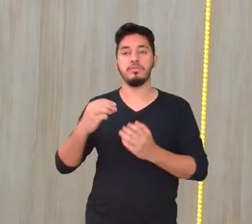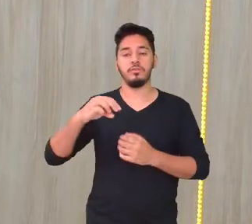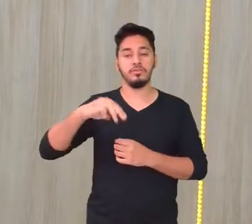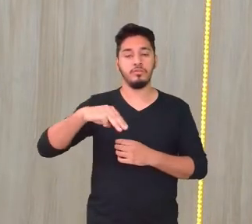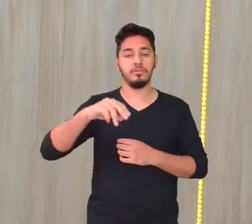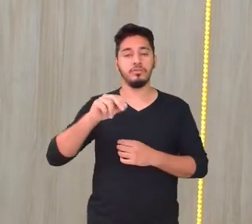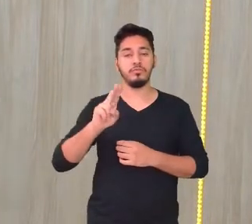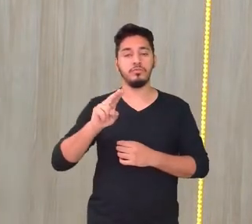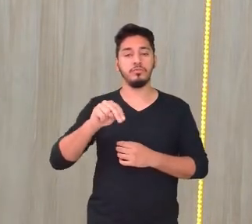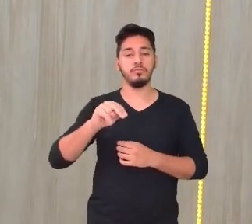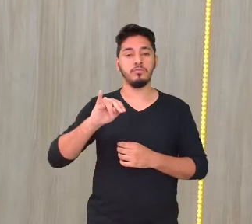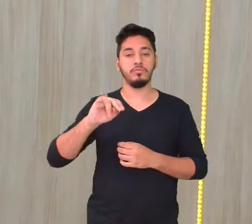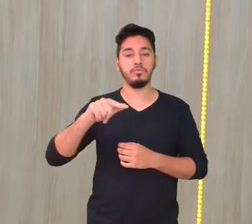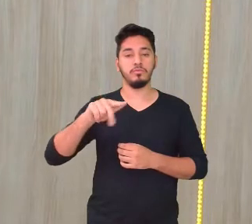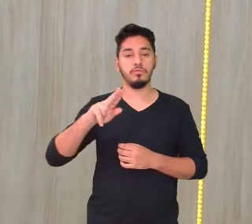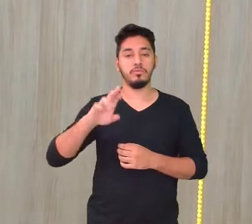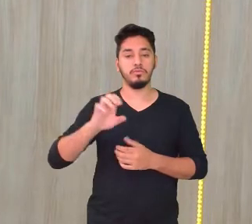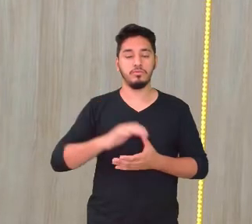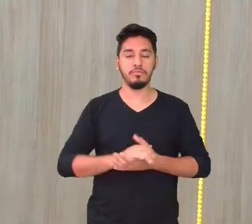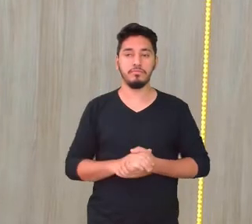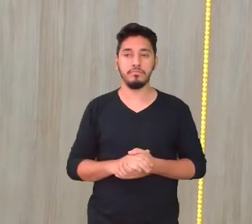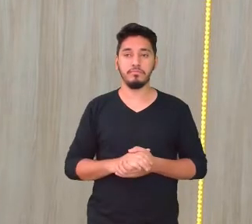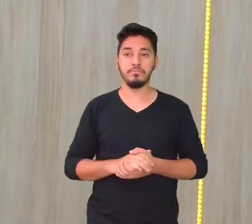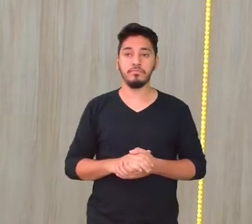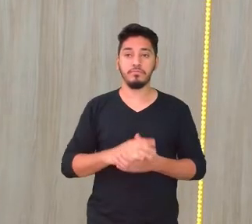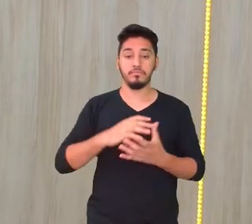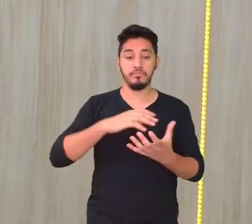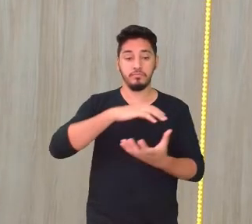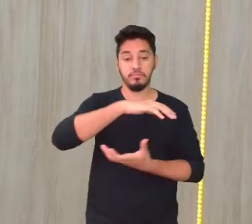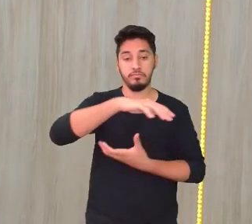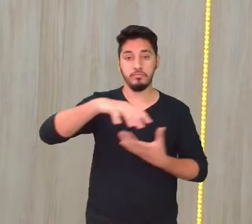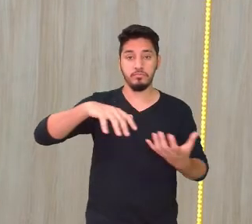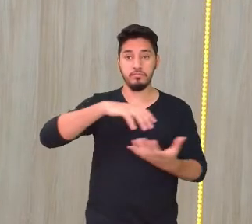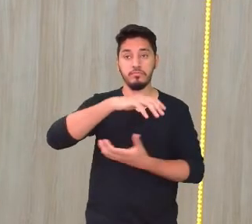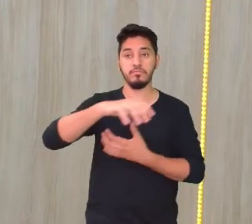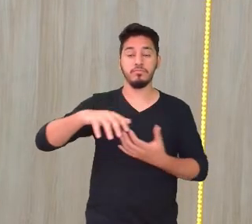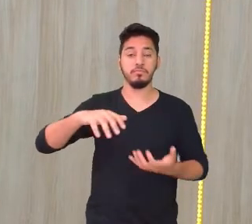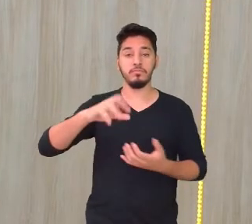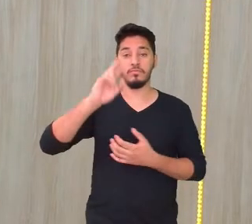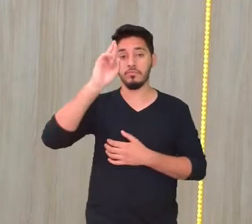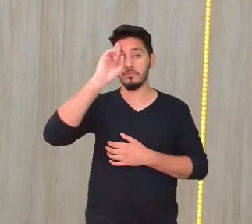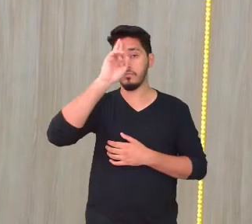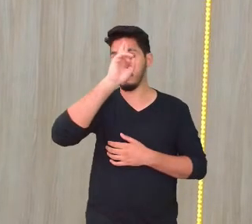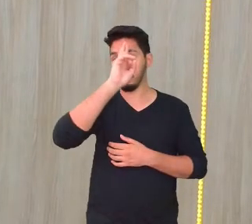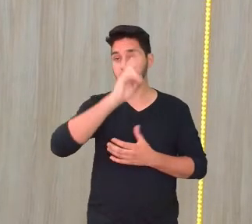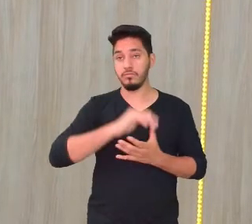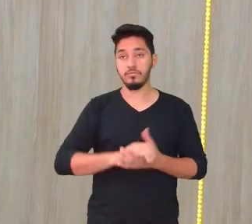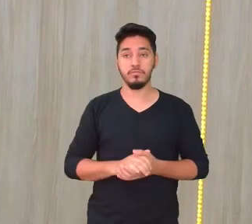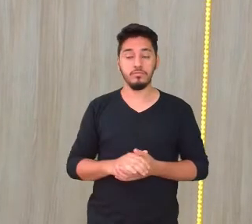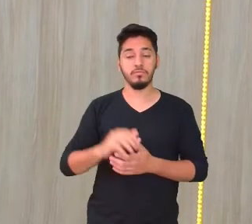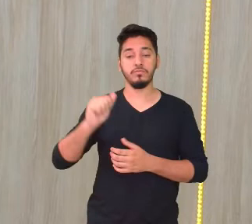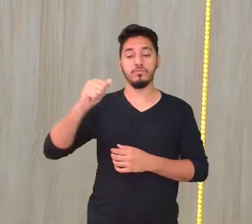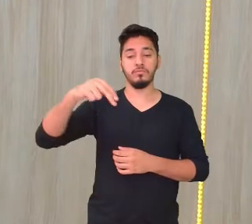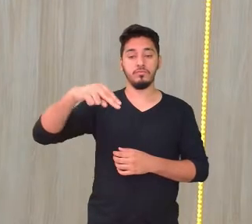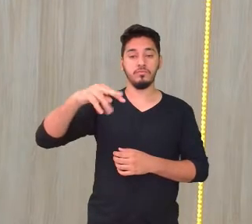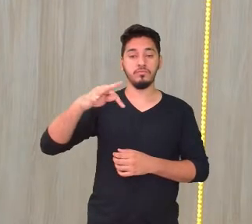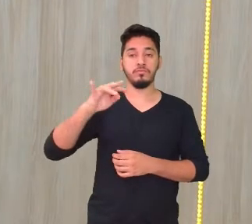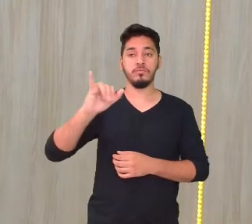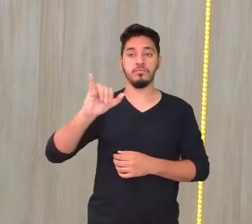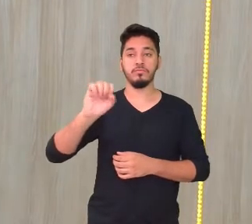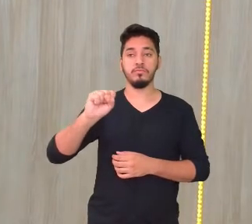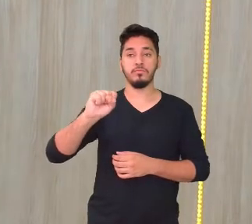sendo uma das causas, né? A questão da Revolução Russa com o anticomunismo e o antissemitismo. Então,